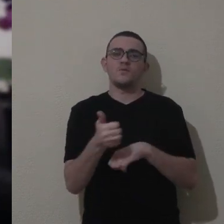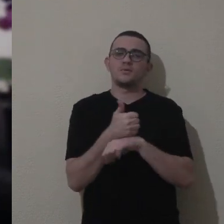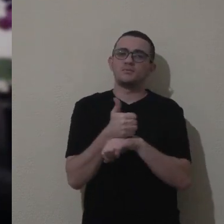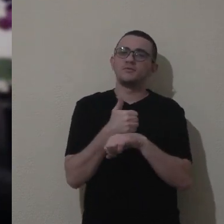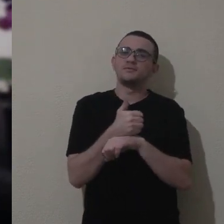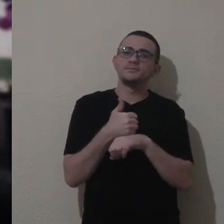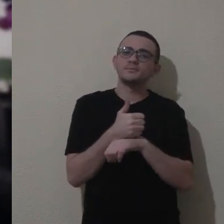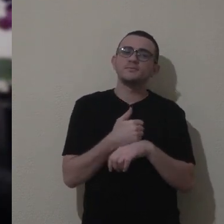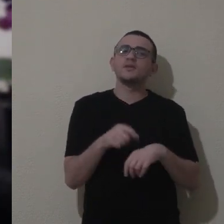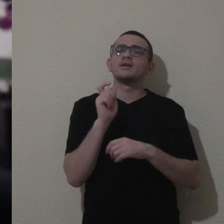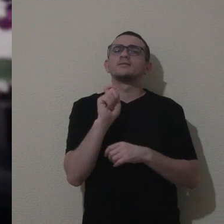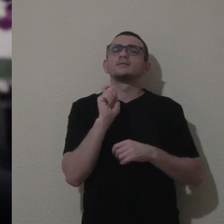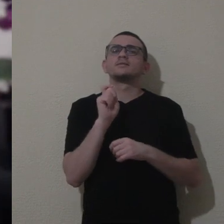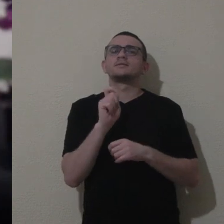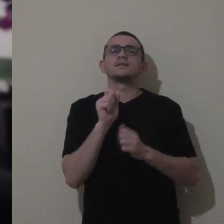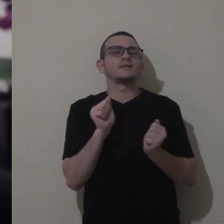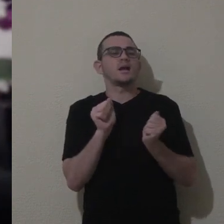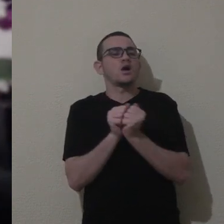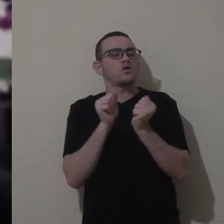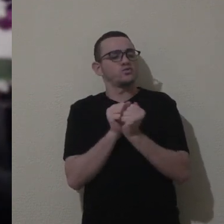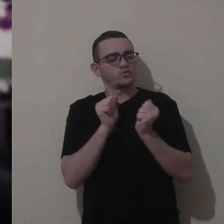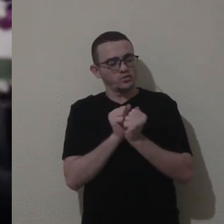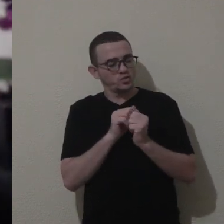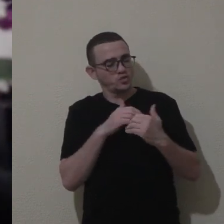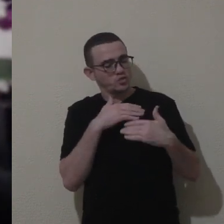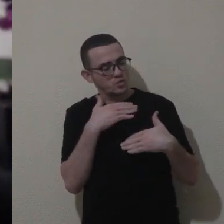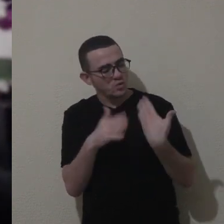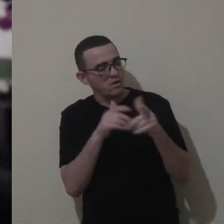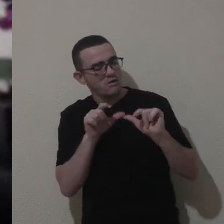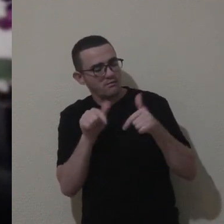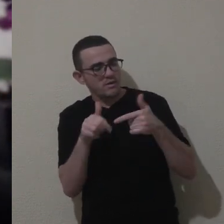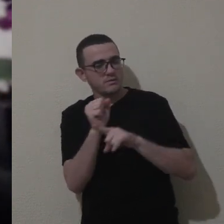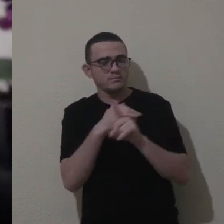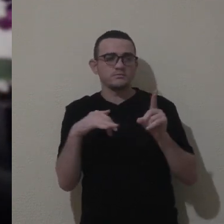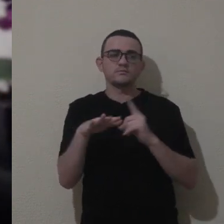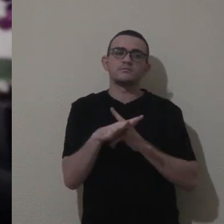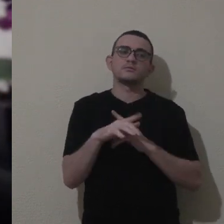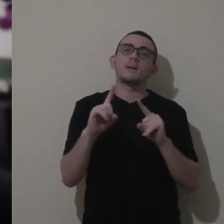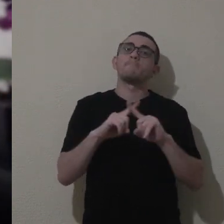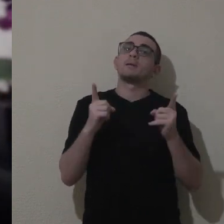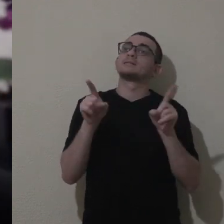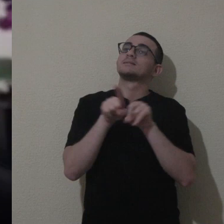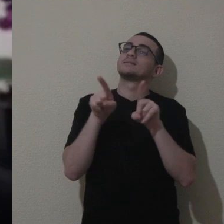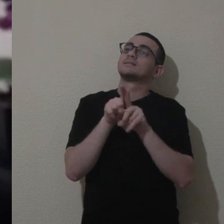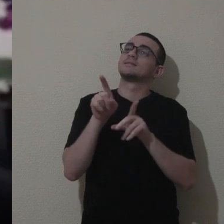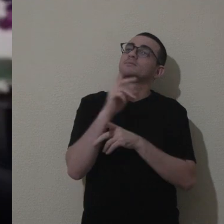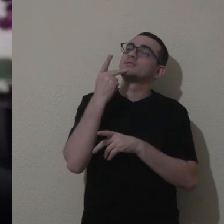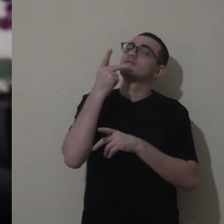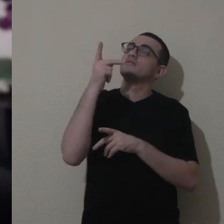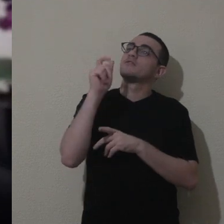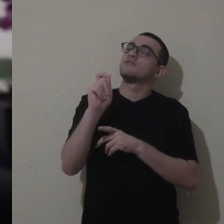termos profissionais em que essa vai estar atuando na sociedade. Mas eu não posso deixar de também fazer